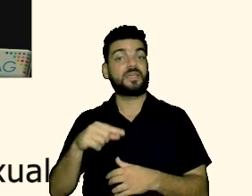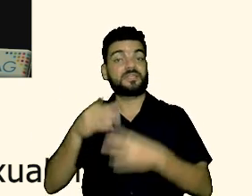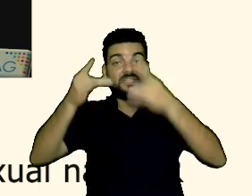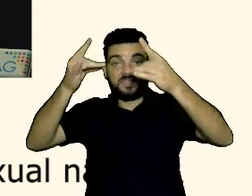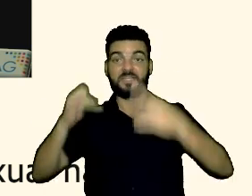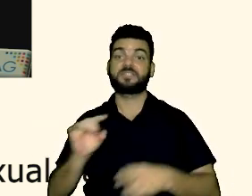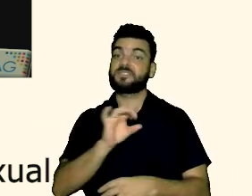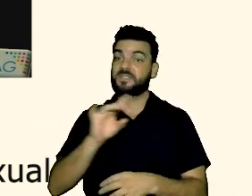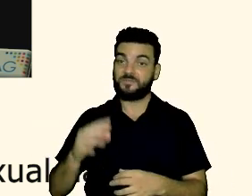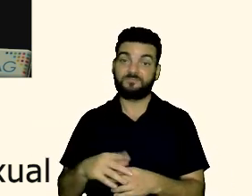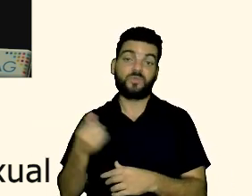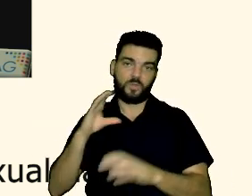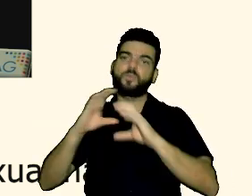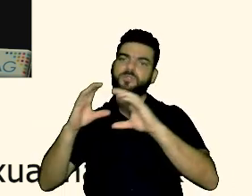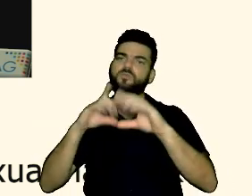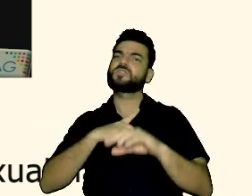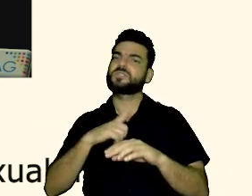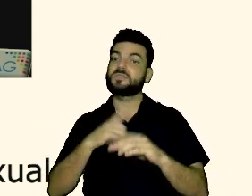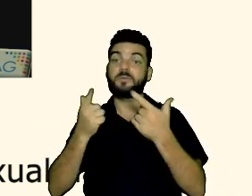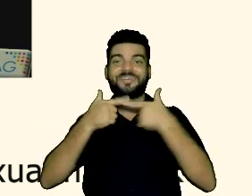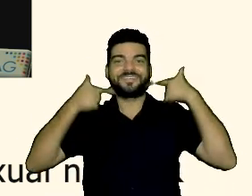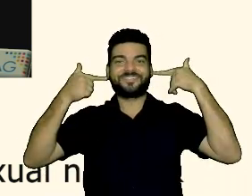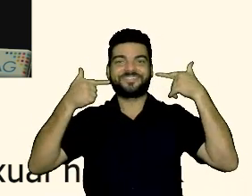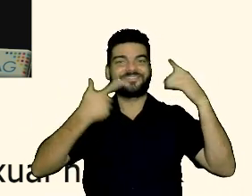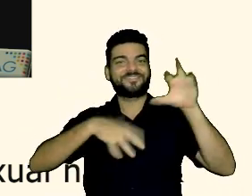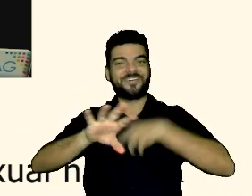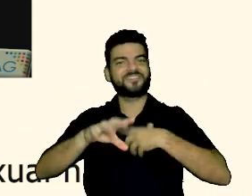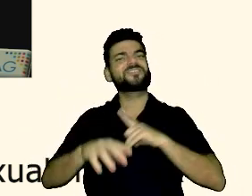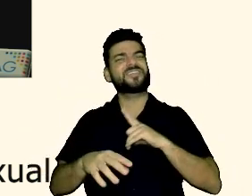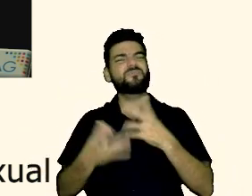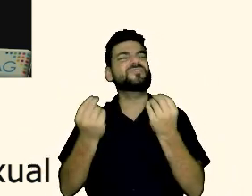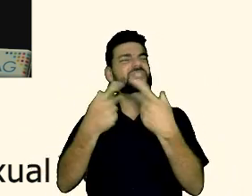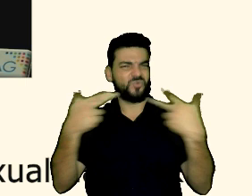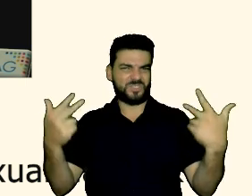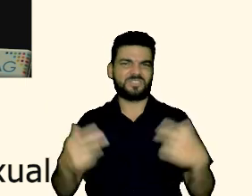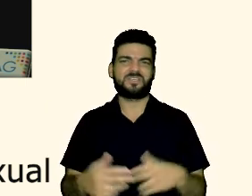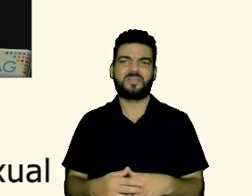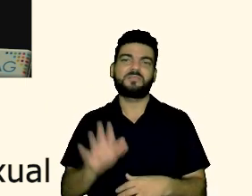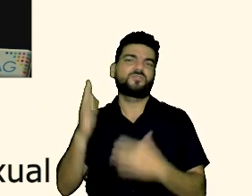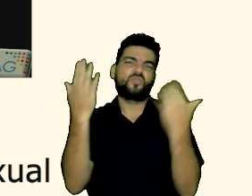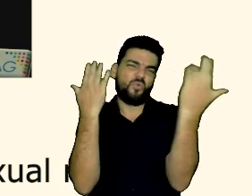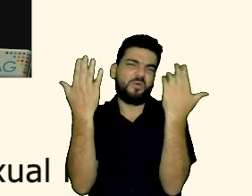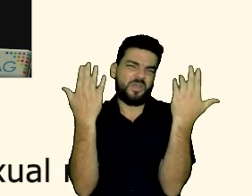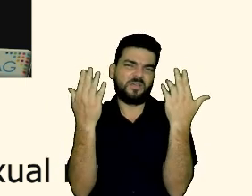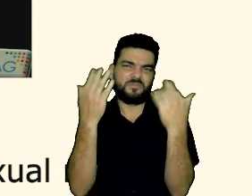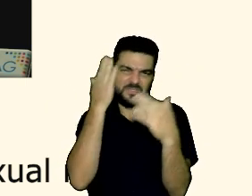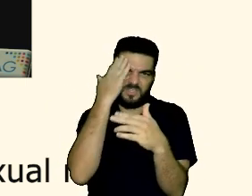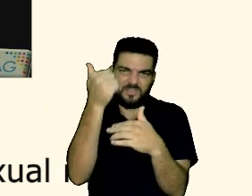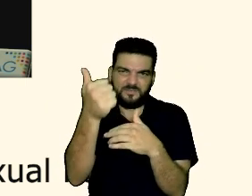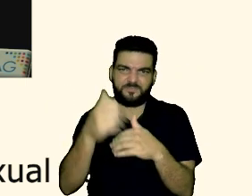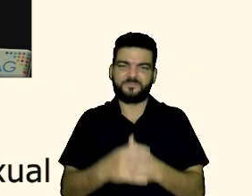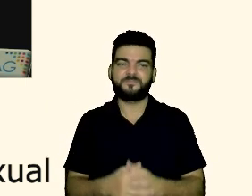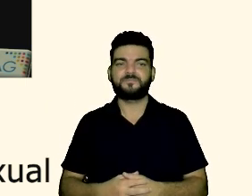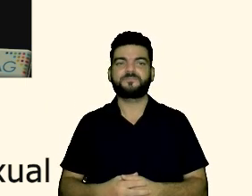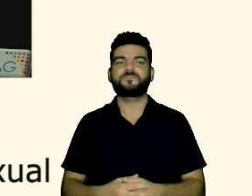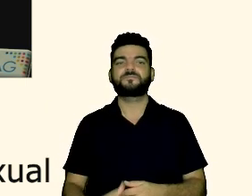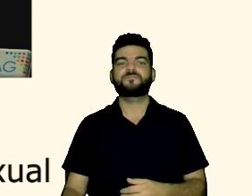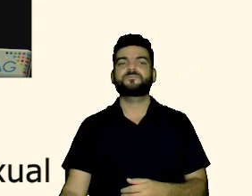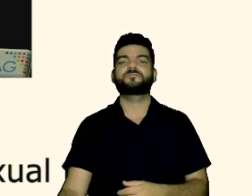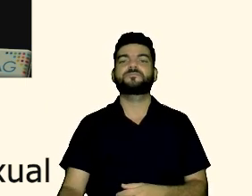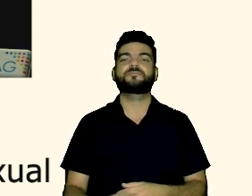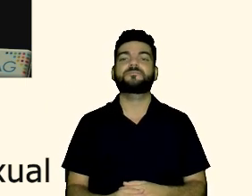outros, né? E que me ocorreu de dar o exemplo dela, por conta desse carisma, né? E dentro da